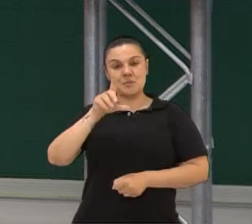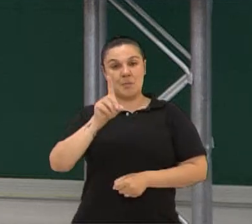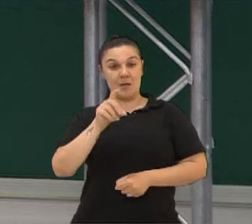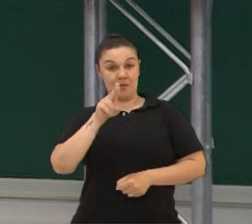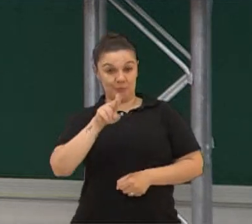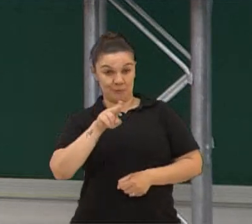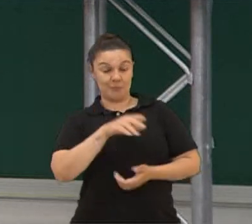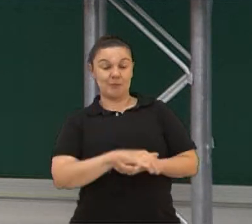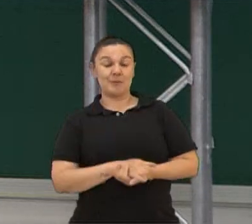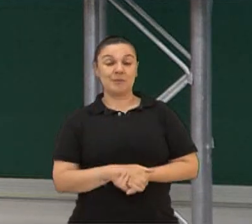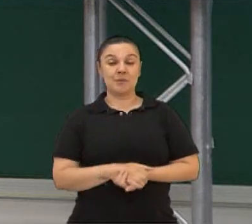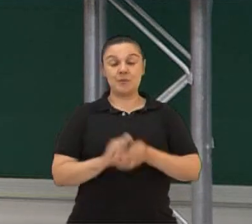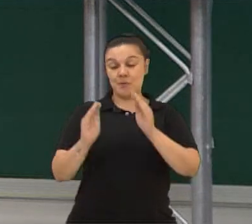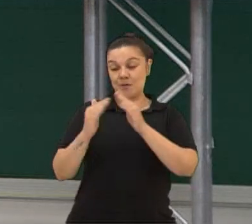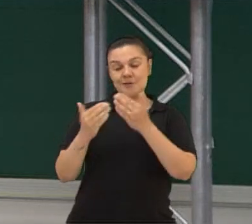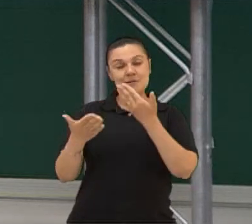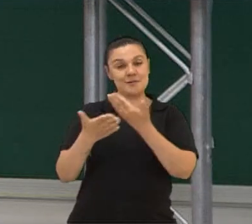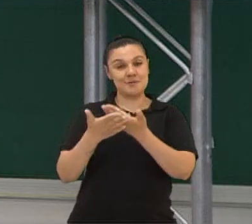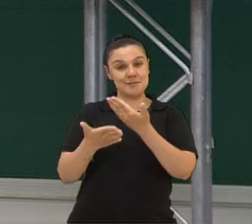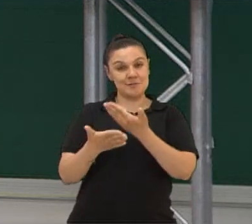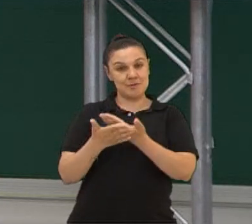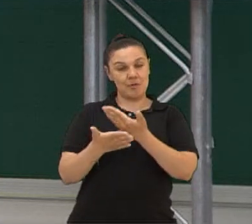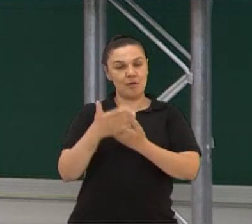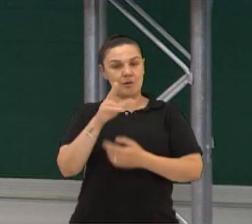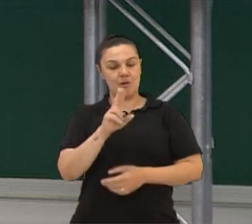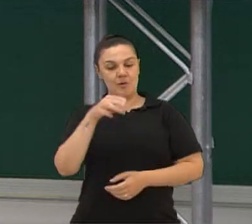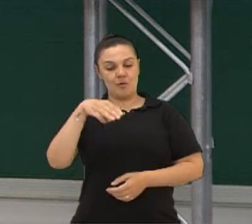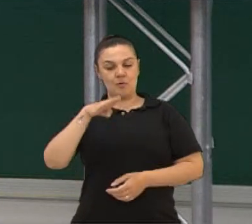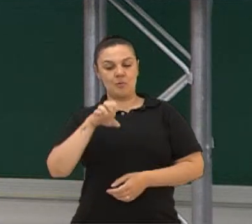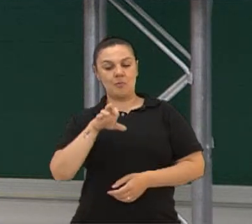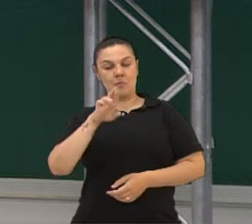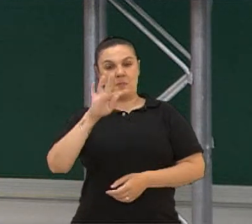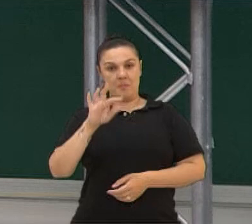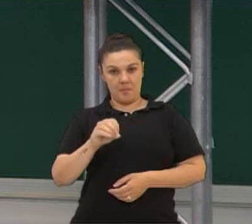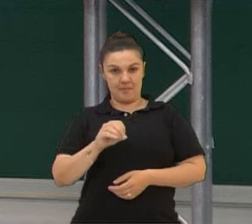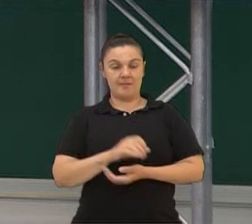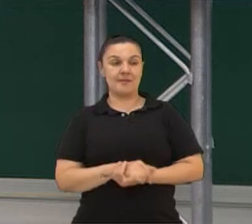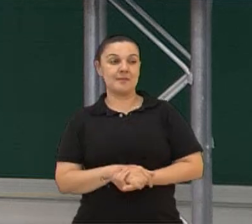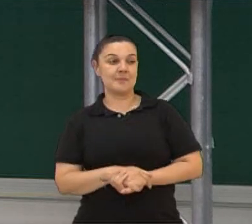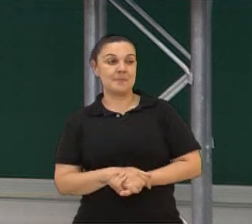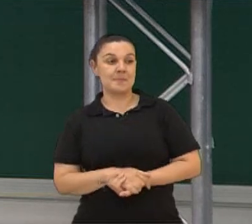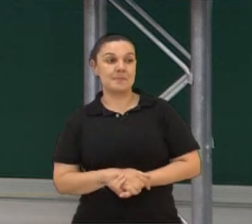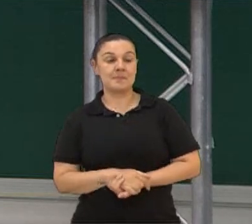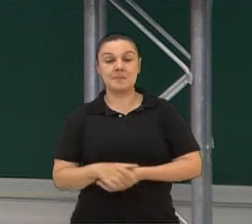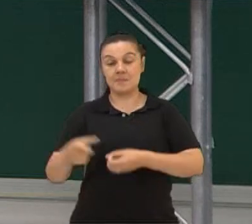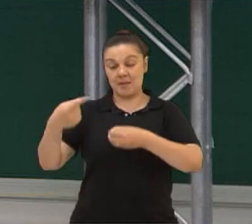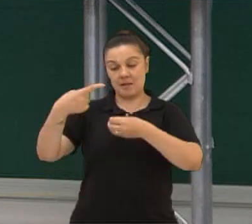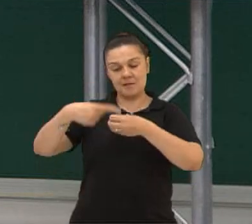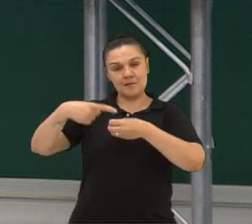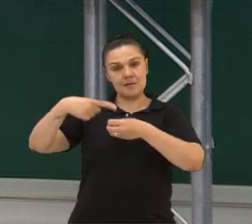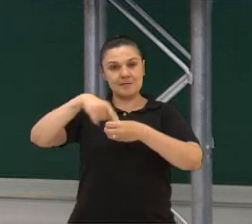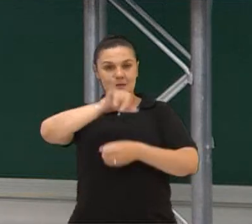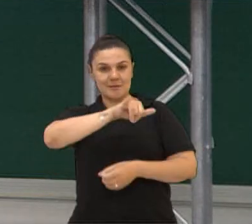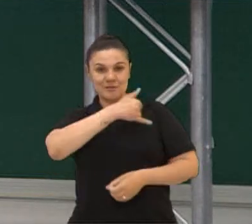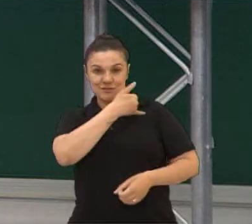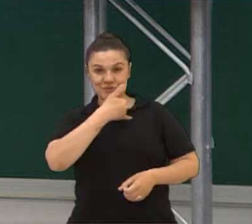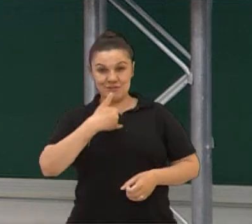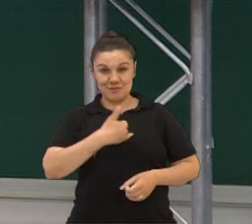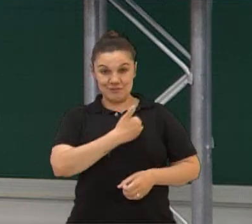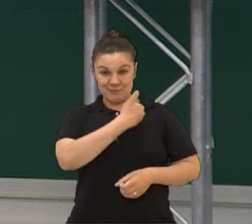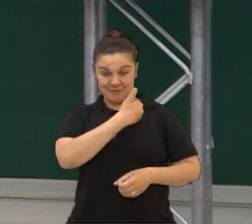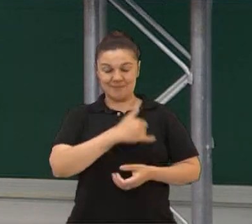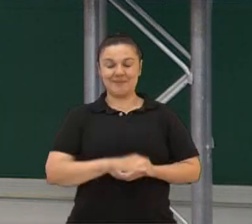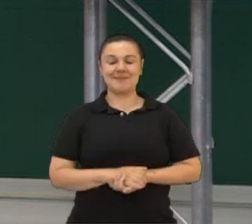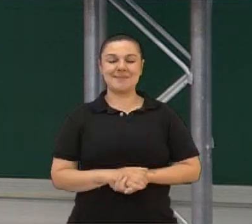Cruz Silva, do Colégio Estadual Humberto de Alencar Castelo Branco, de Jesuítas, a cidade